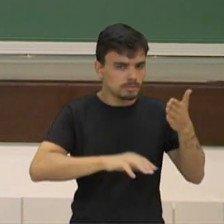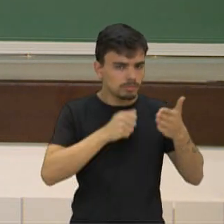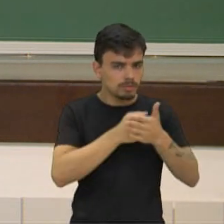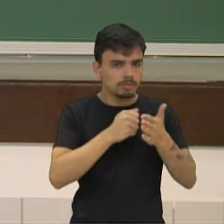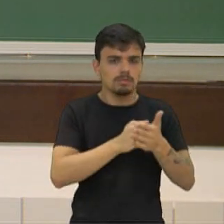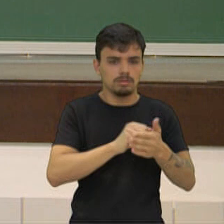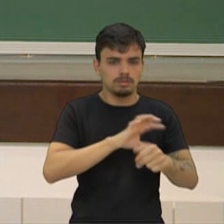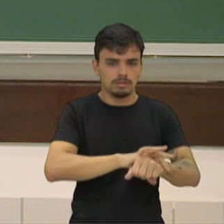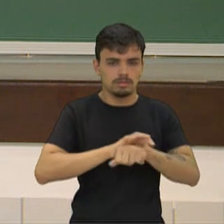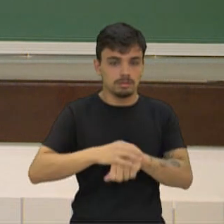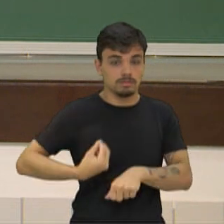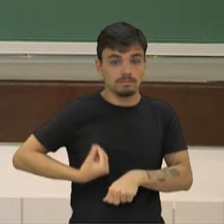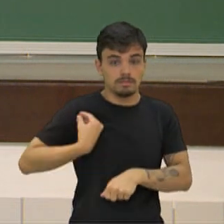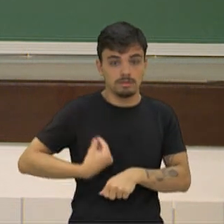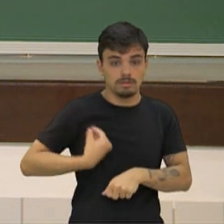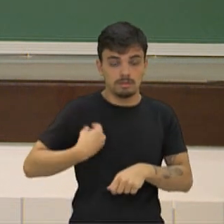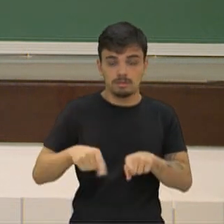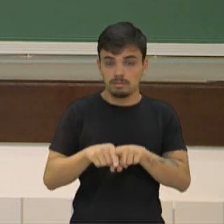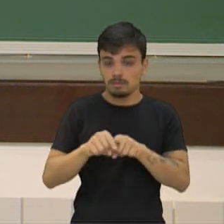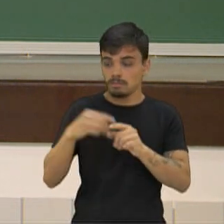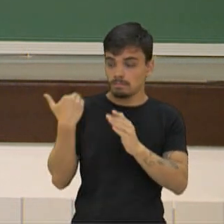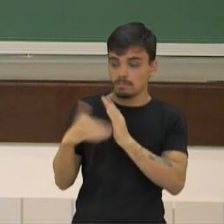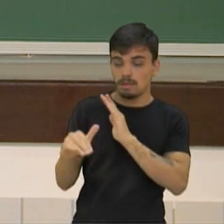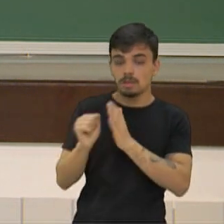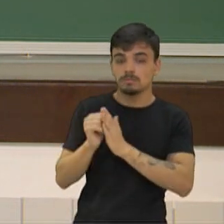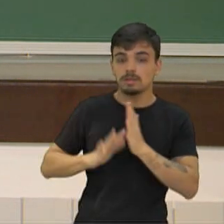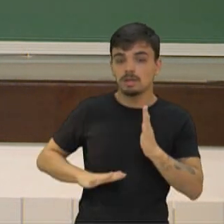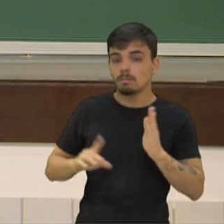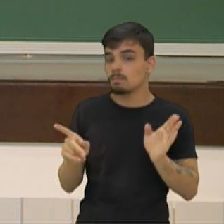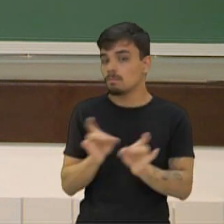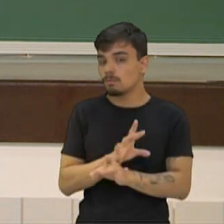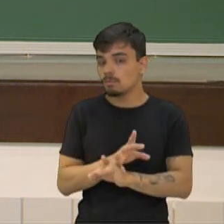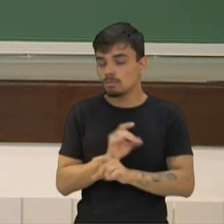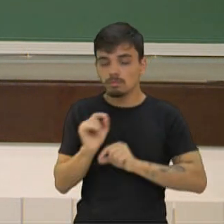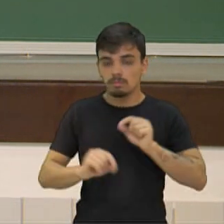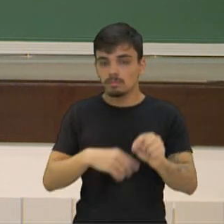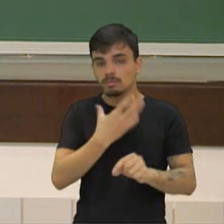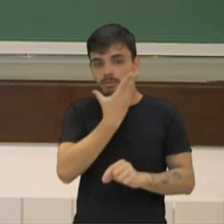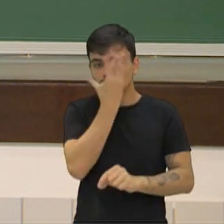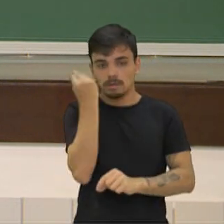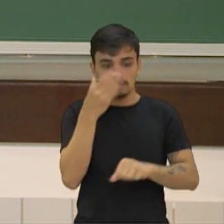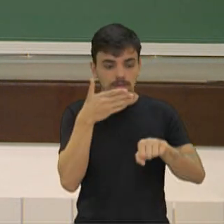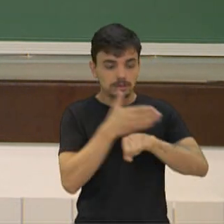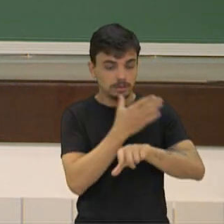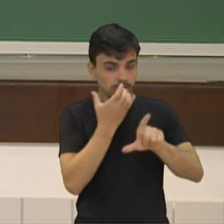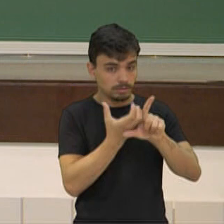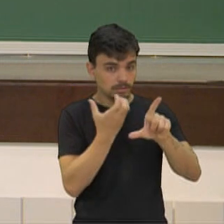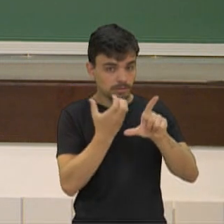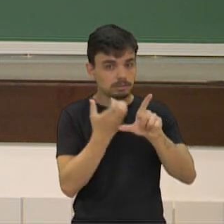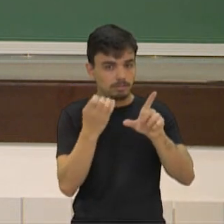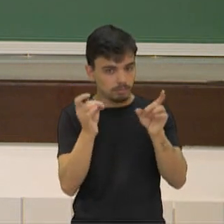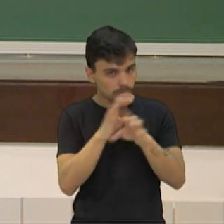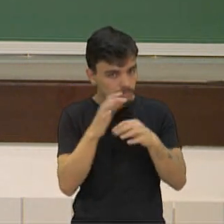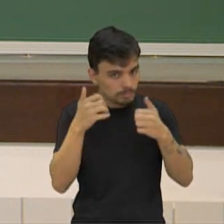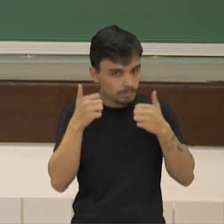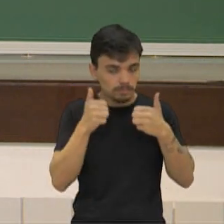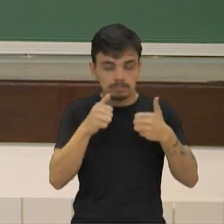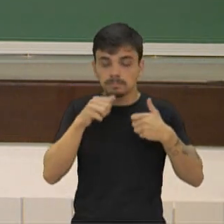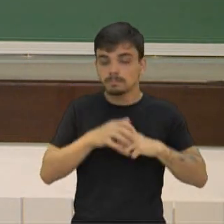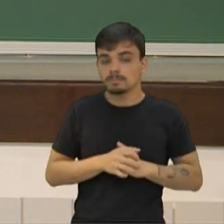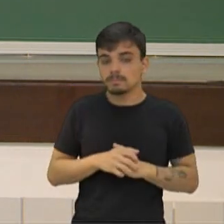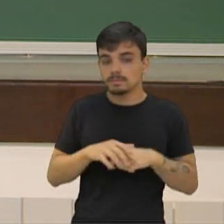atividade, clica no final para enviar a atividade, não esquece também de registrar no Class 1 a atividade concluída